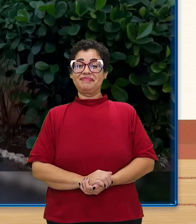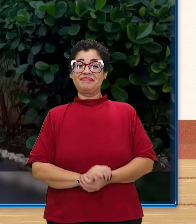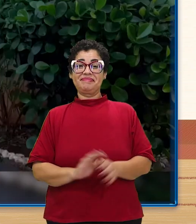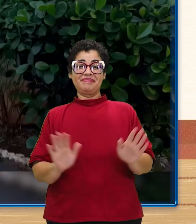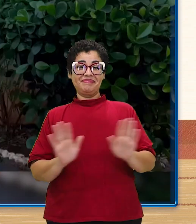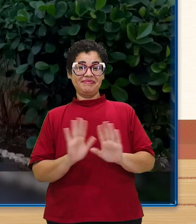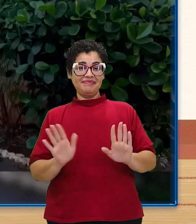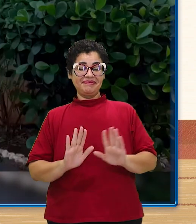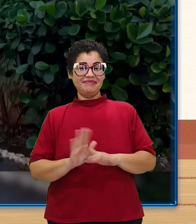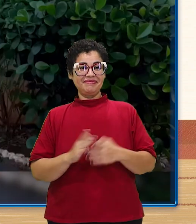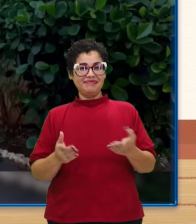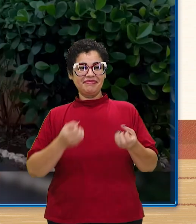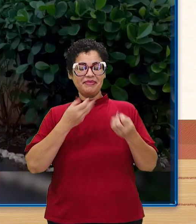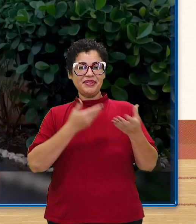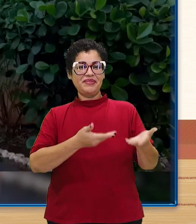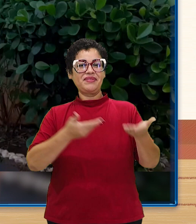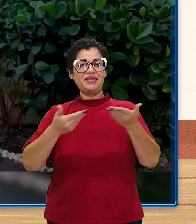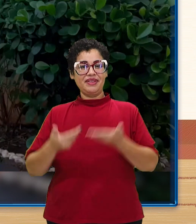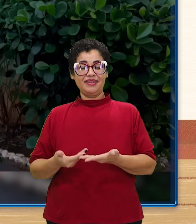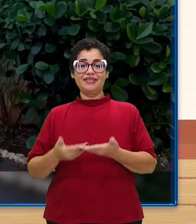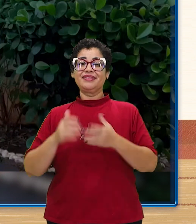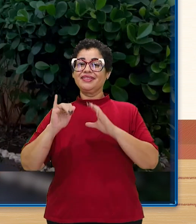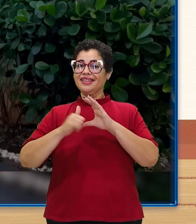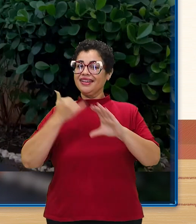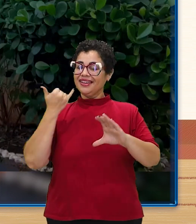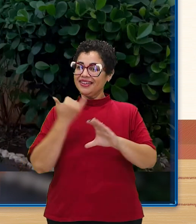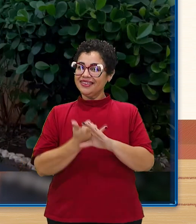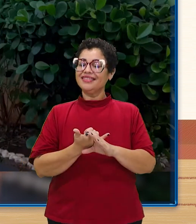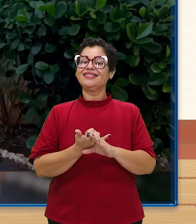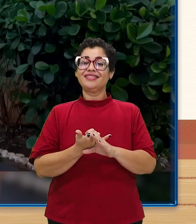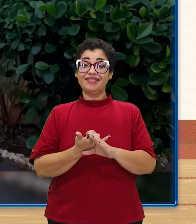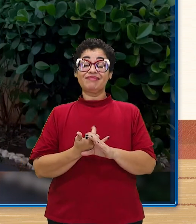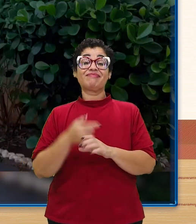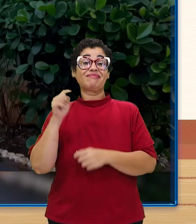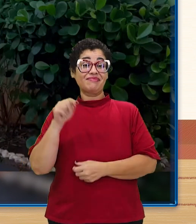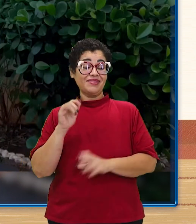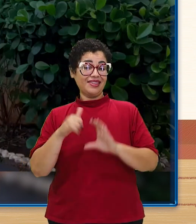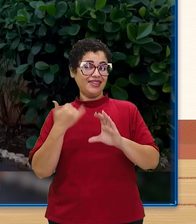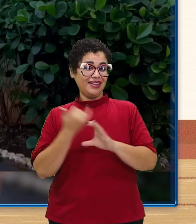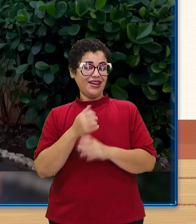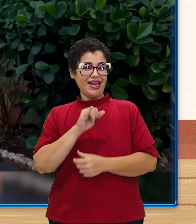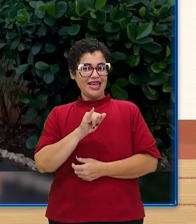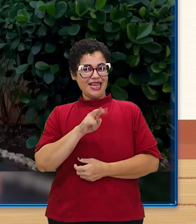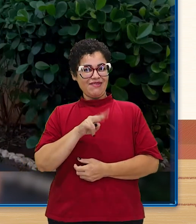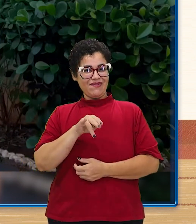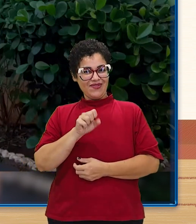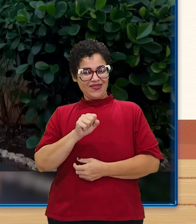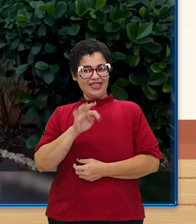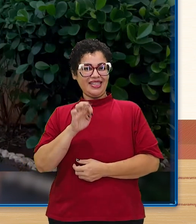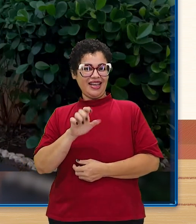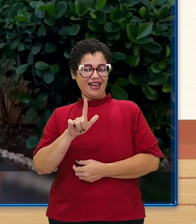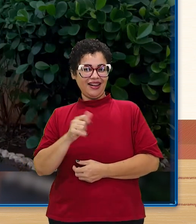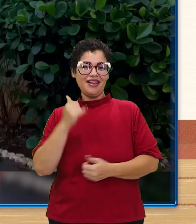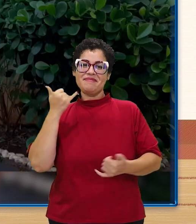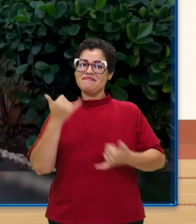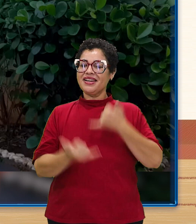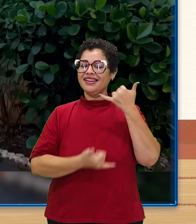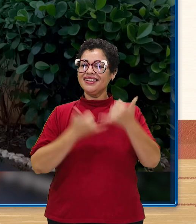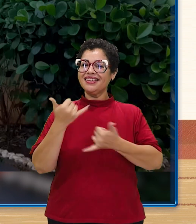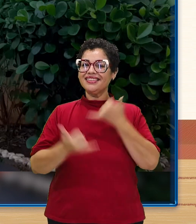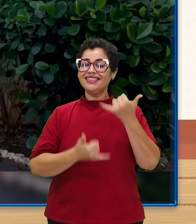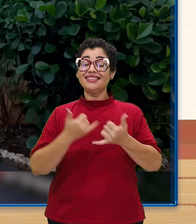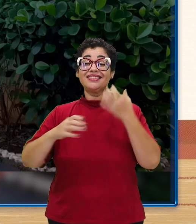Oi, crianças! Sejam bem-vindos aqui ao nosso canal. Esse canal é o canal Ives Tela,